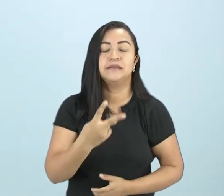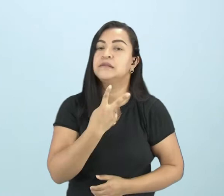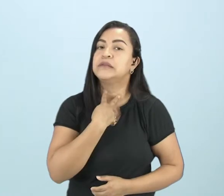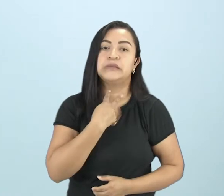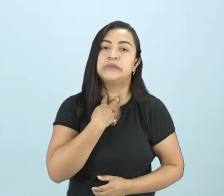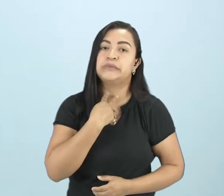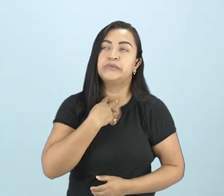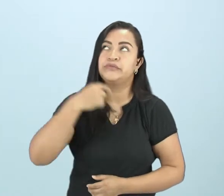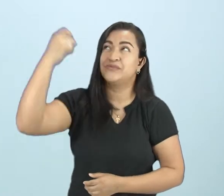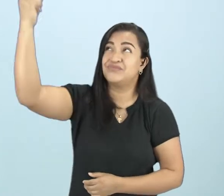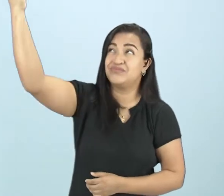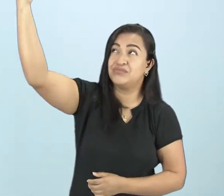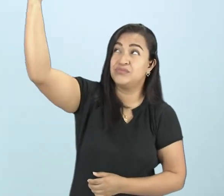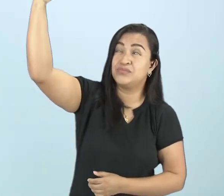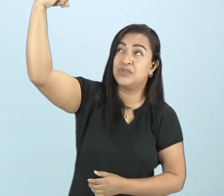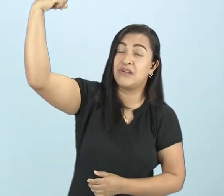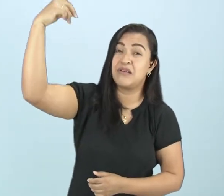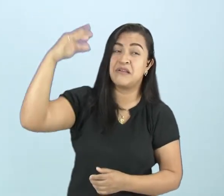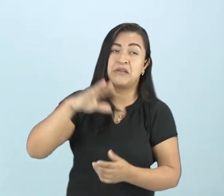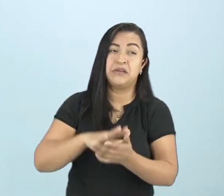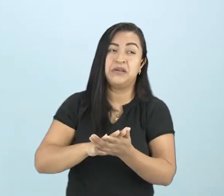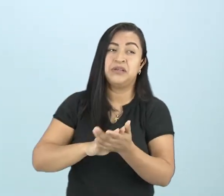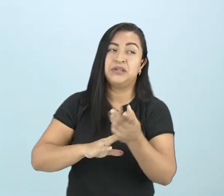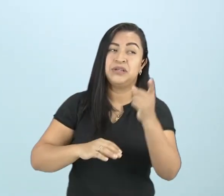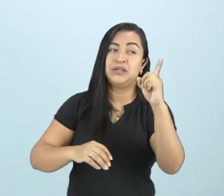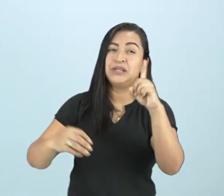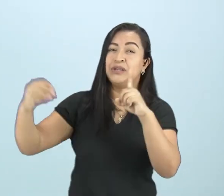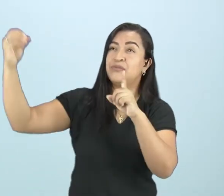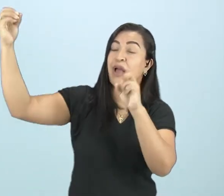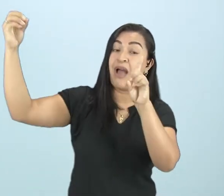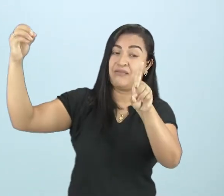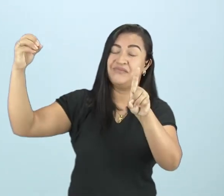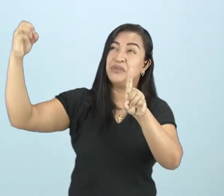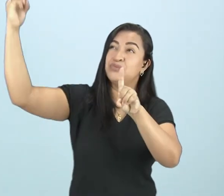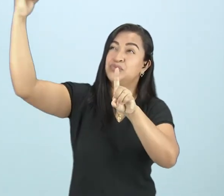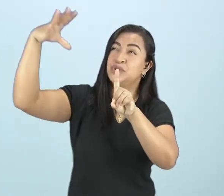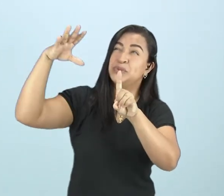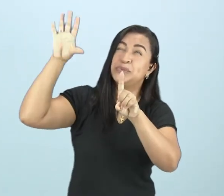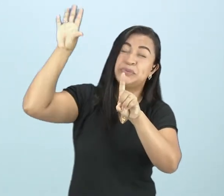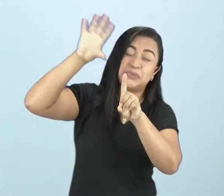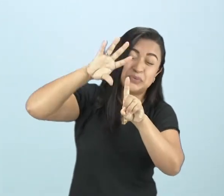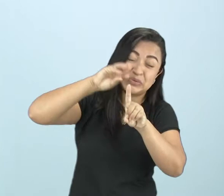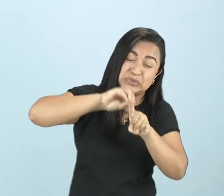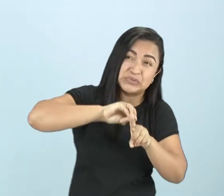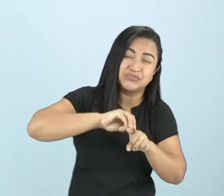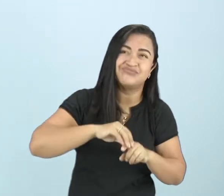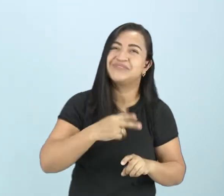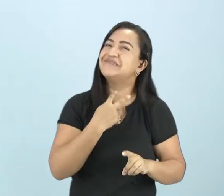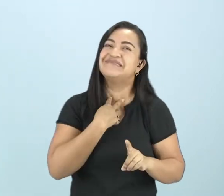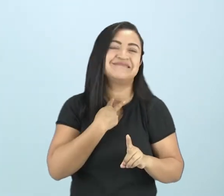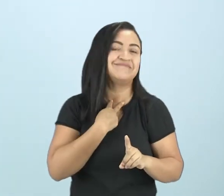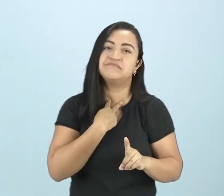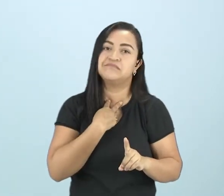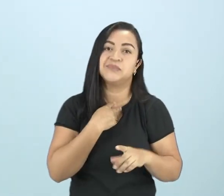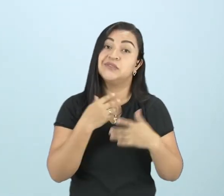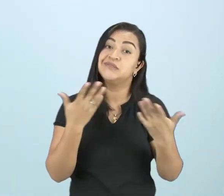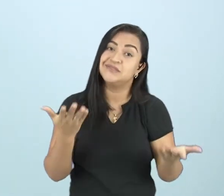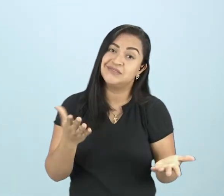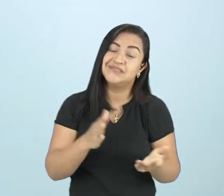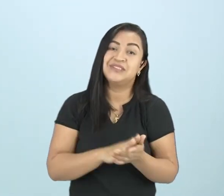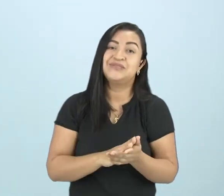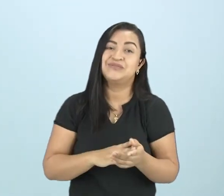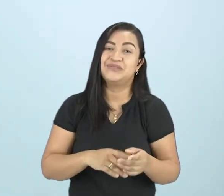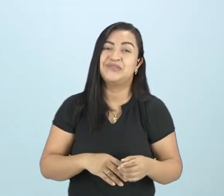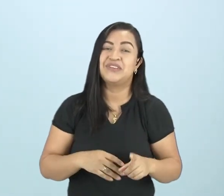tem a sensibilidade ao sol. Então o indivíduo, quanto mais melanina ele tiver, mais resistência ele vai ter ao sol,